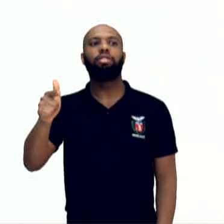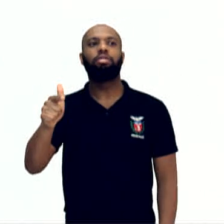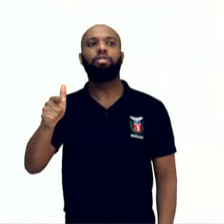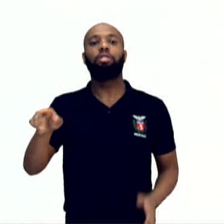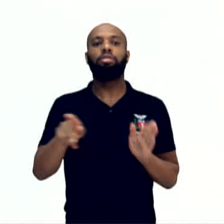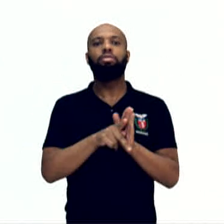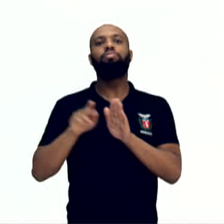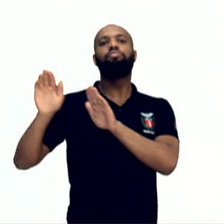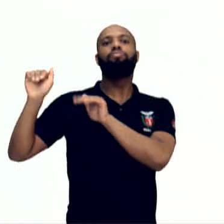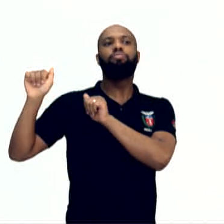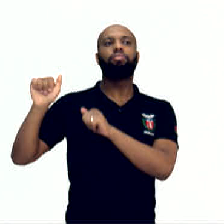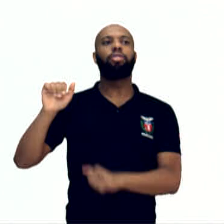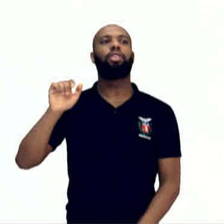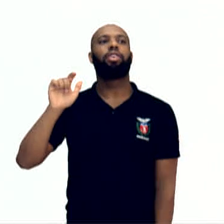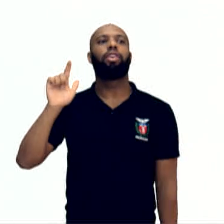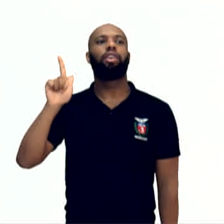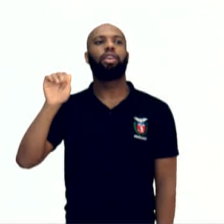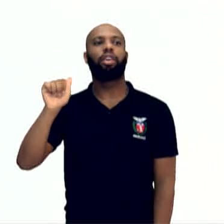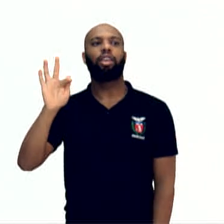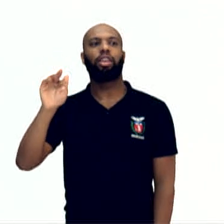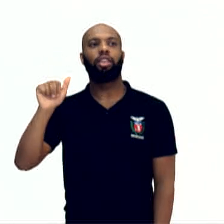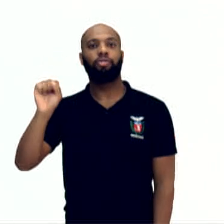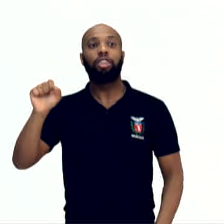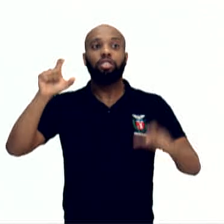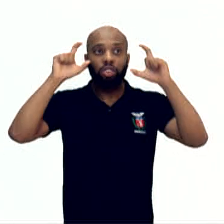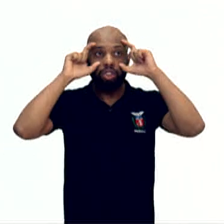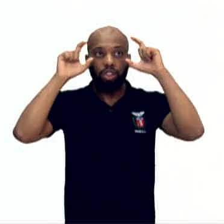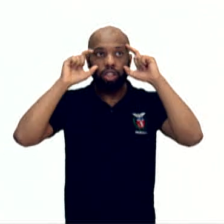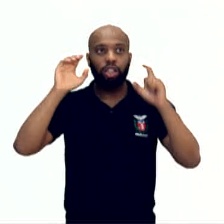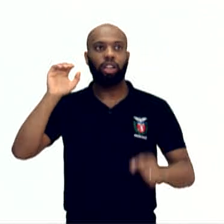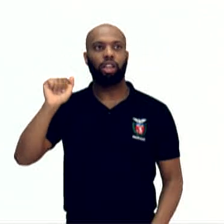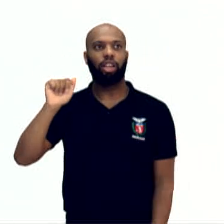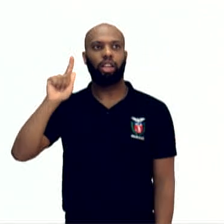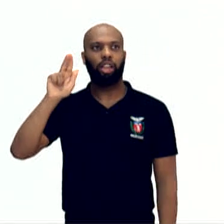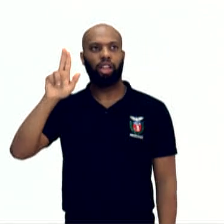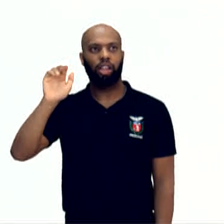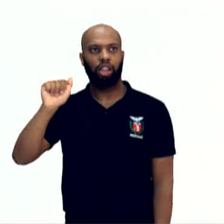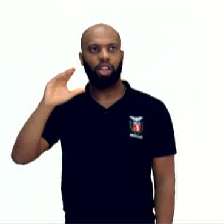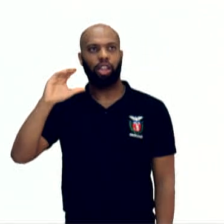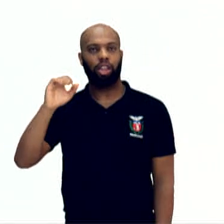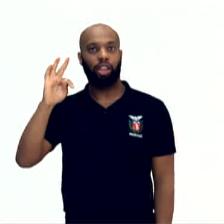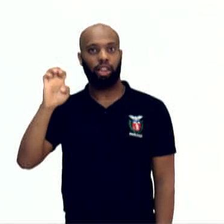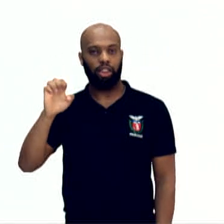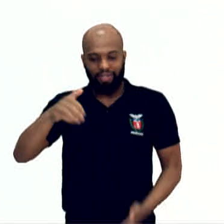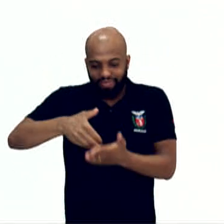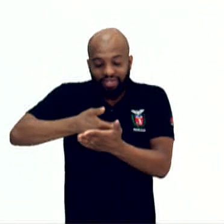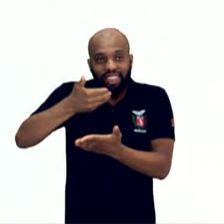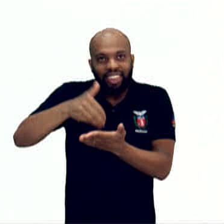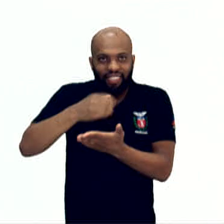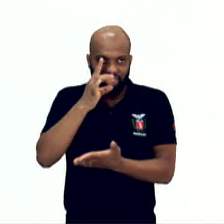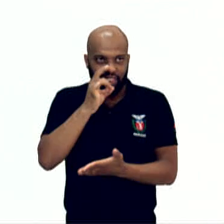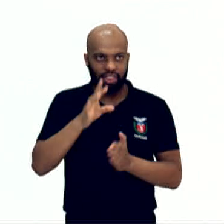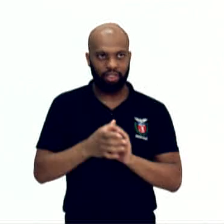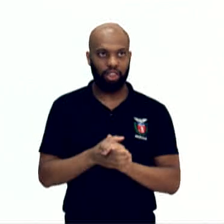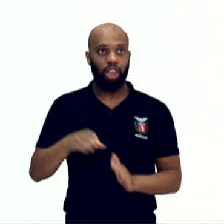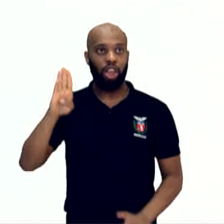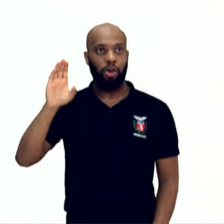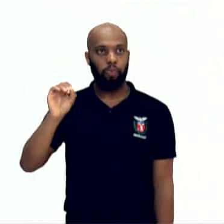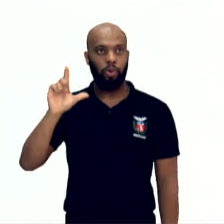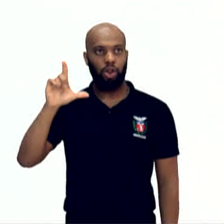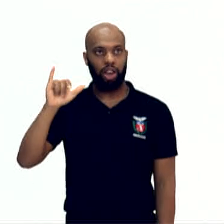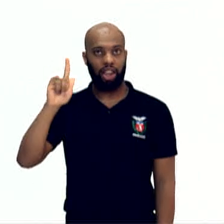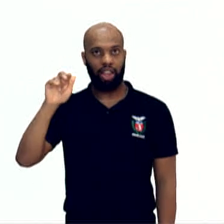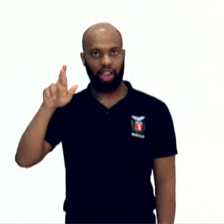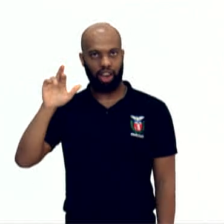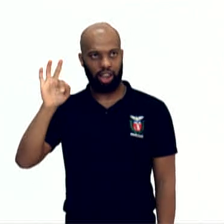da Espanha. Gafas, óculos, aguacate, abacate, bolígrafo, lembram na América?